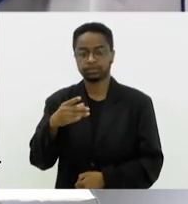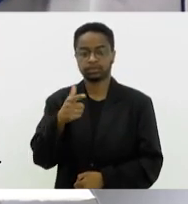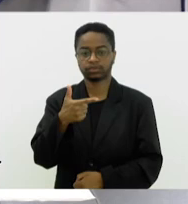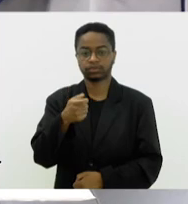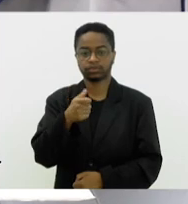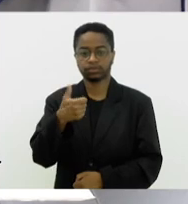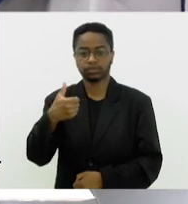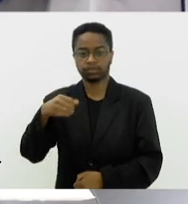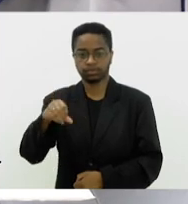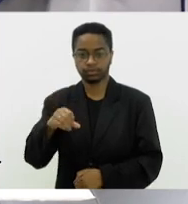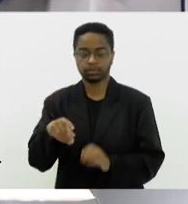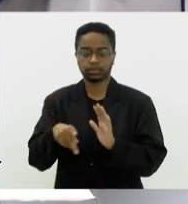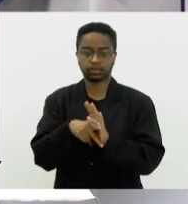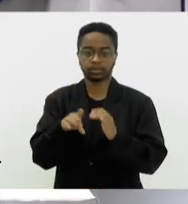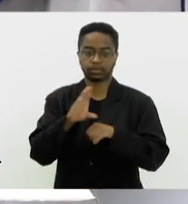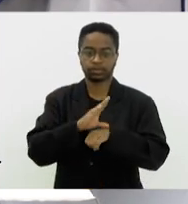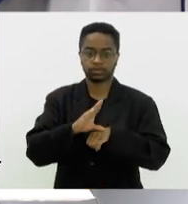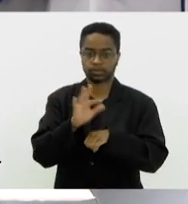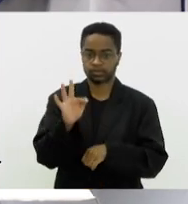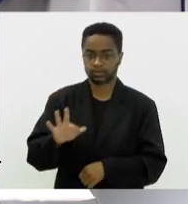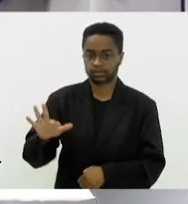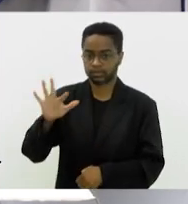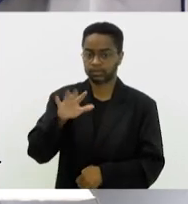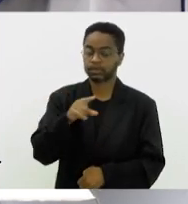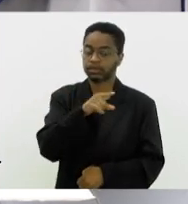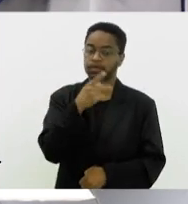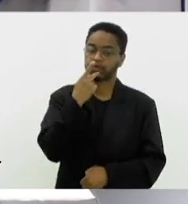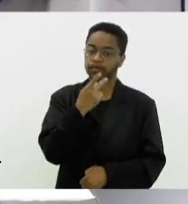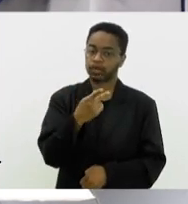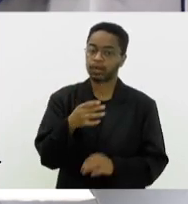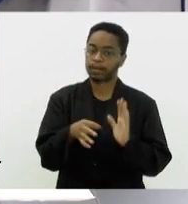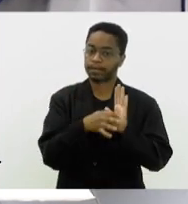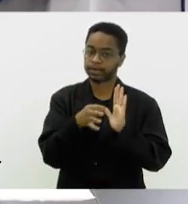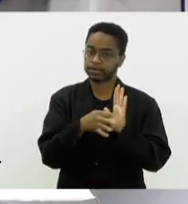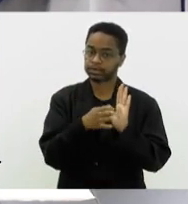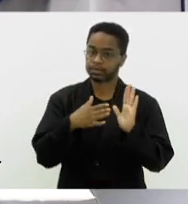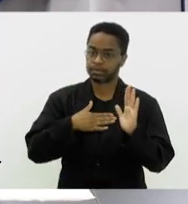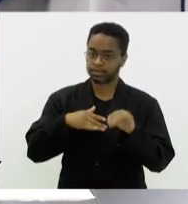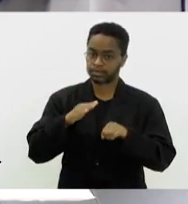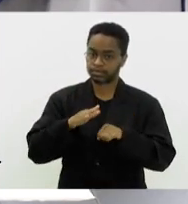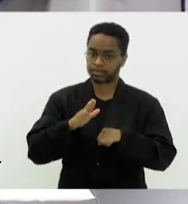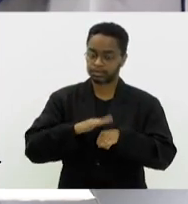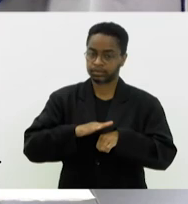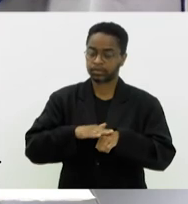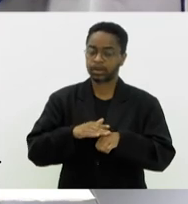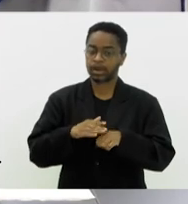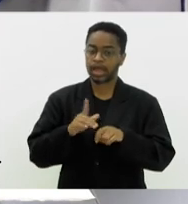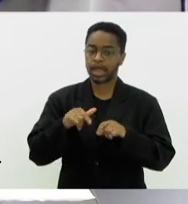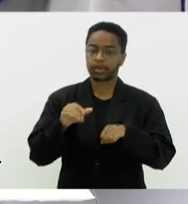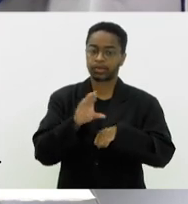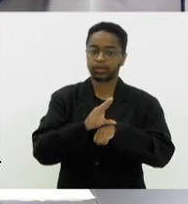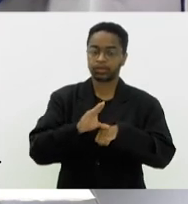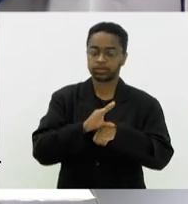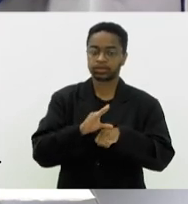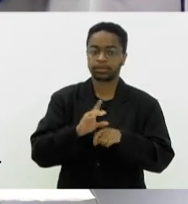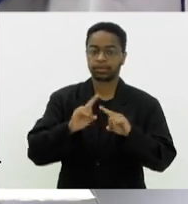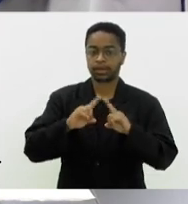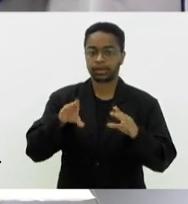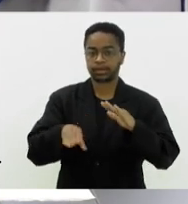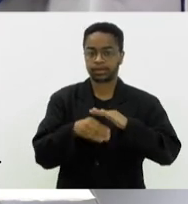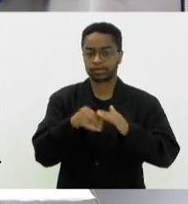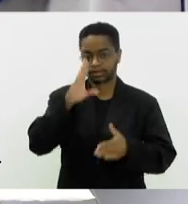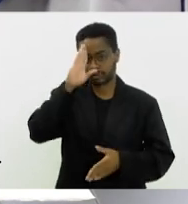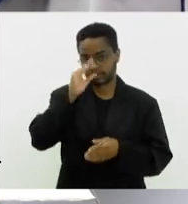2019. Deputado Luiz Paulo, vamos dirigir a Vossa Excelência, porque o parecer, que é de minha autoria, é pela constitucionalidade com emenda, concluindo por substitutivo, no sentido